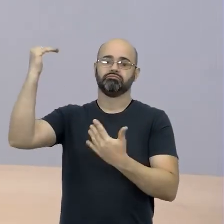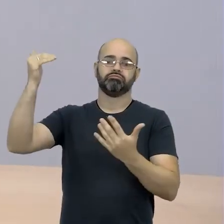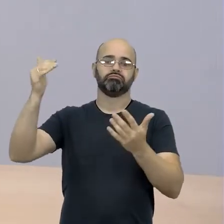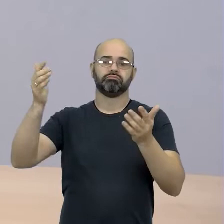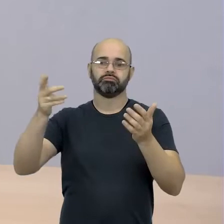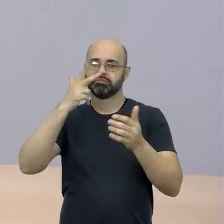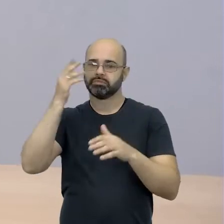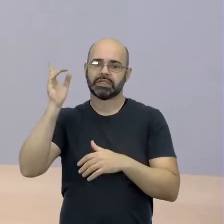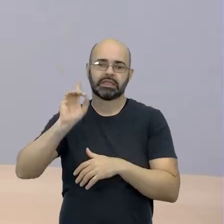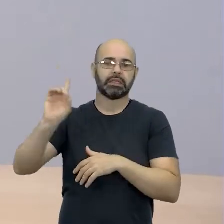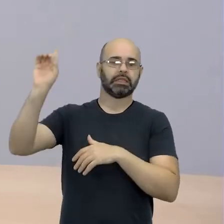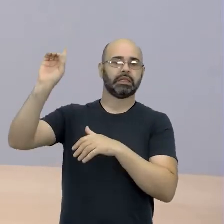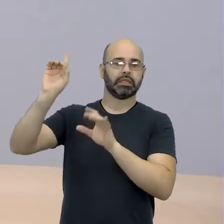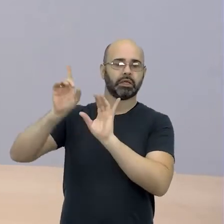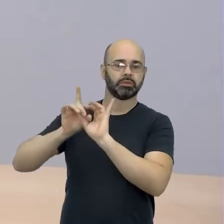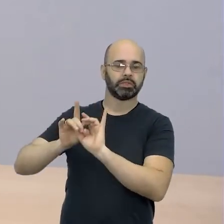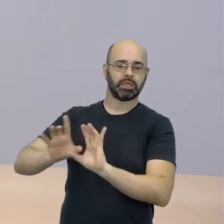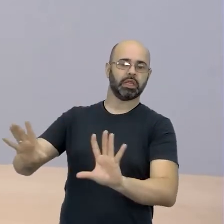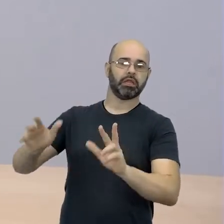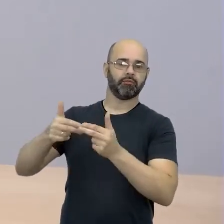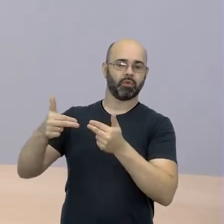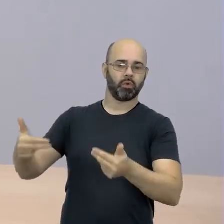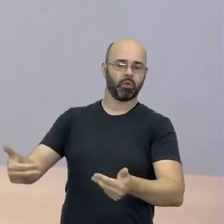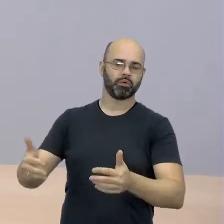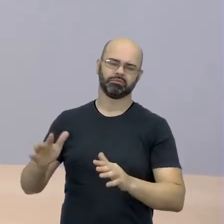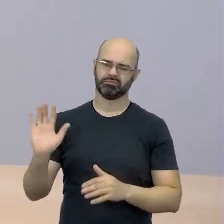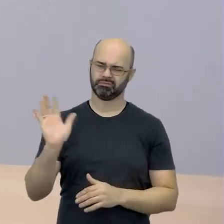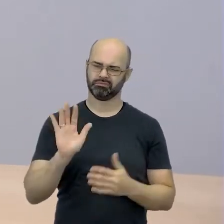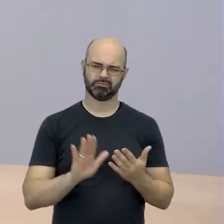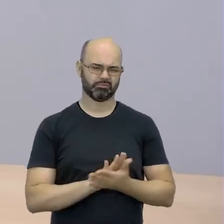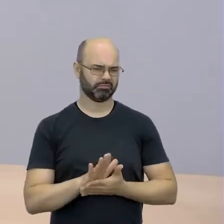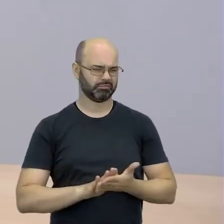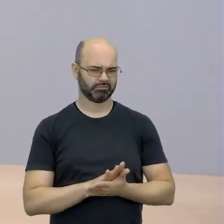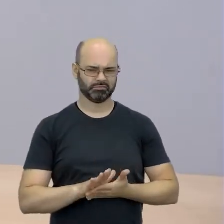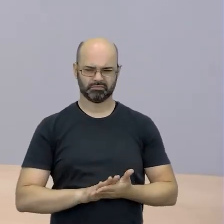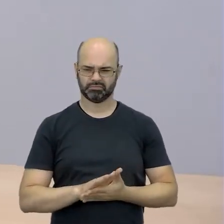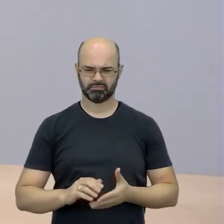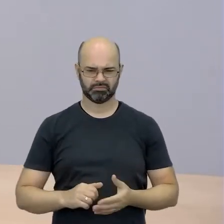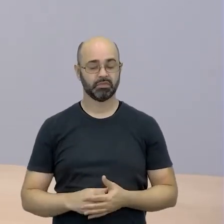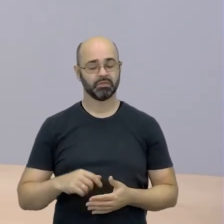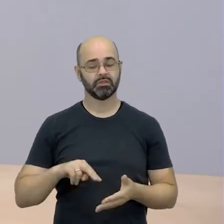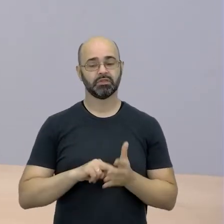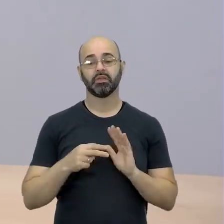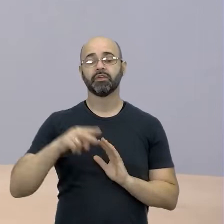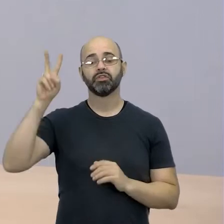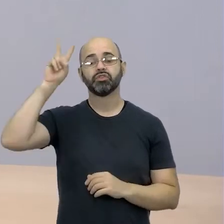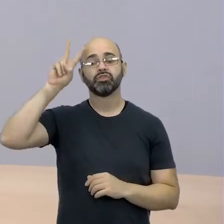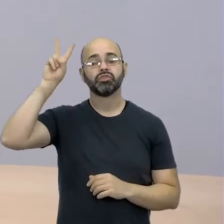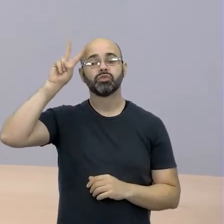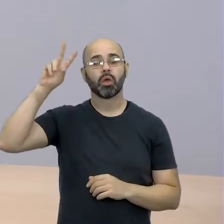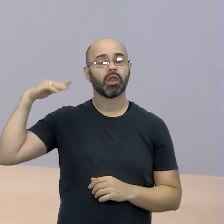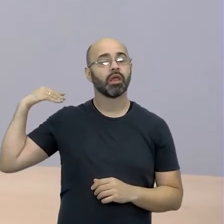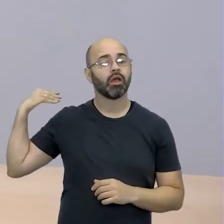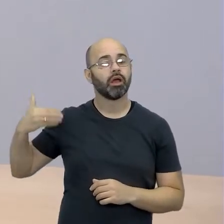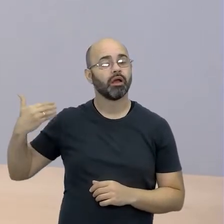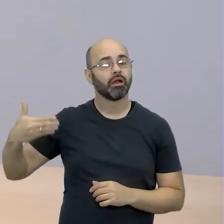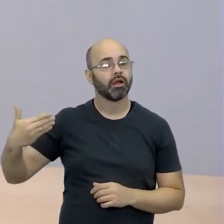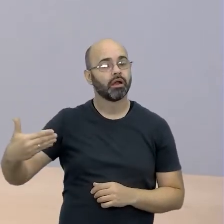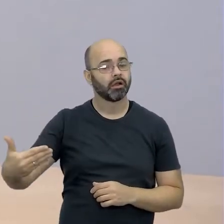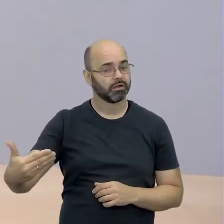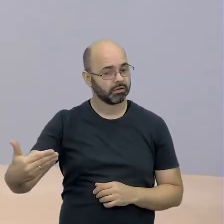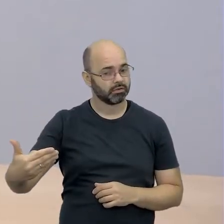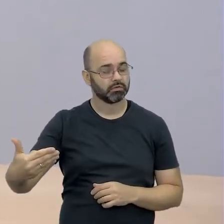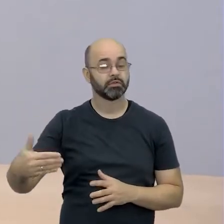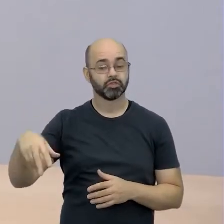gente. Isso é uma construção histórica. E como toda construção histórica, ela